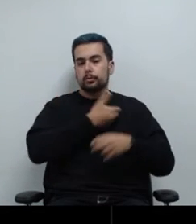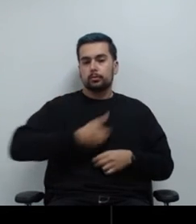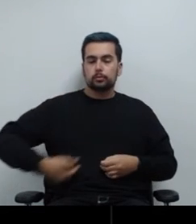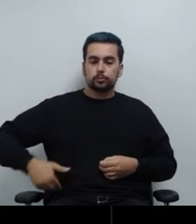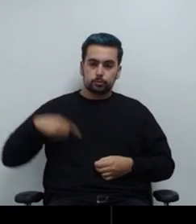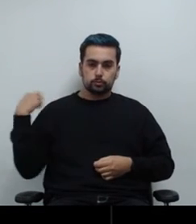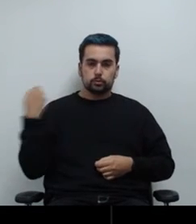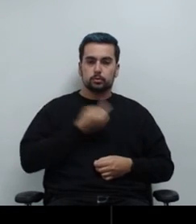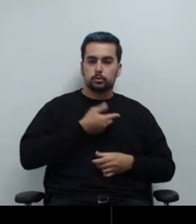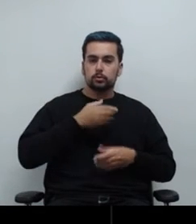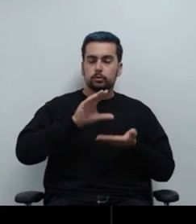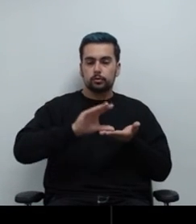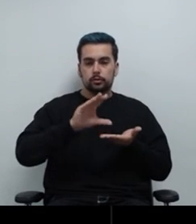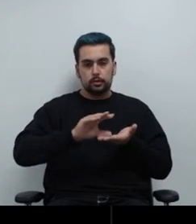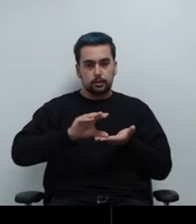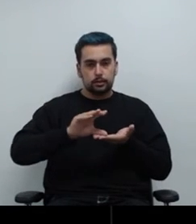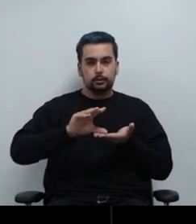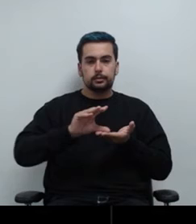éramos conselheiro,